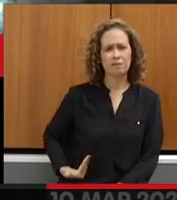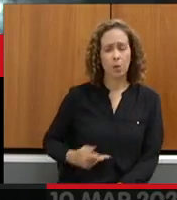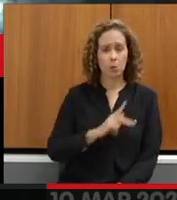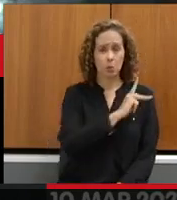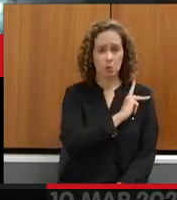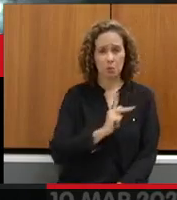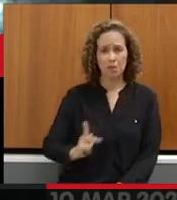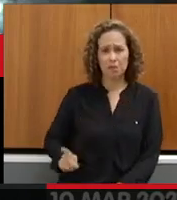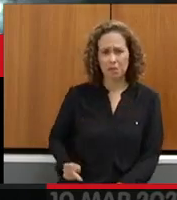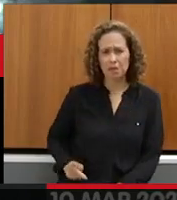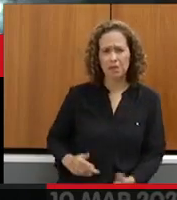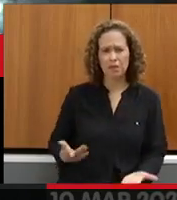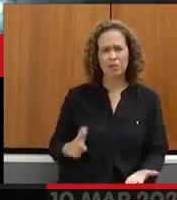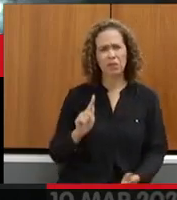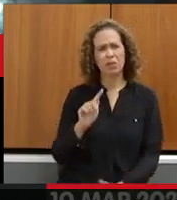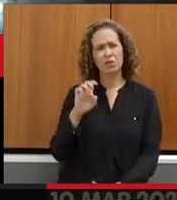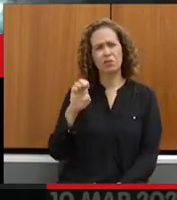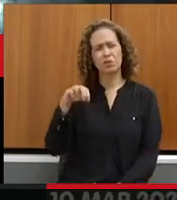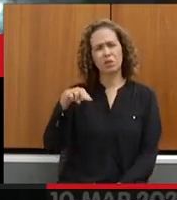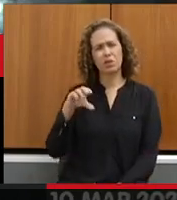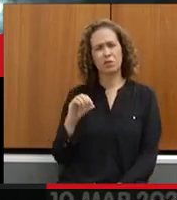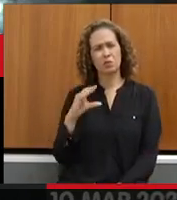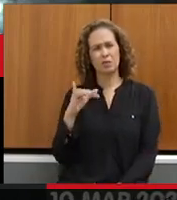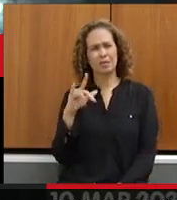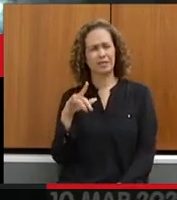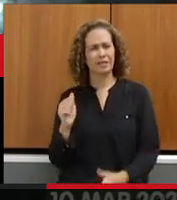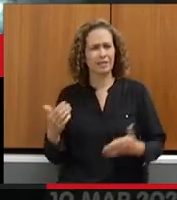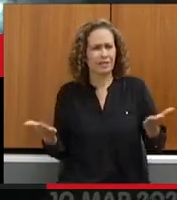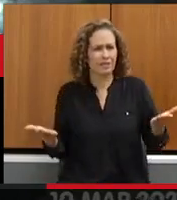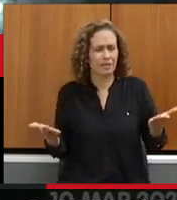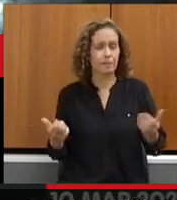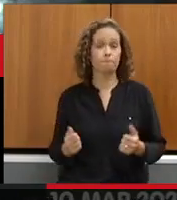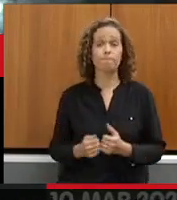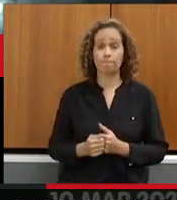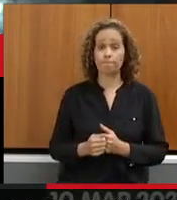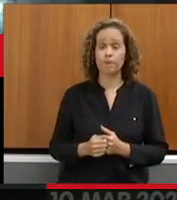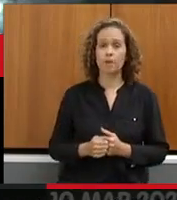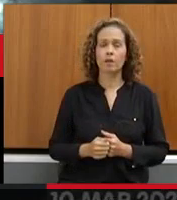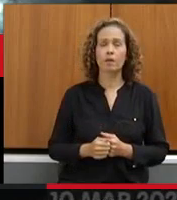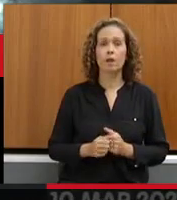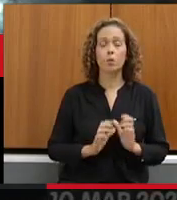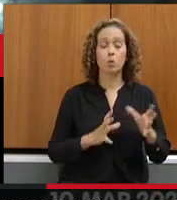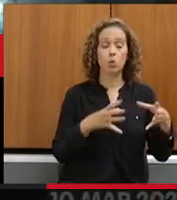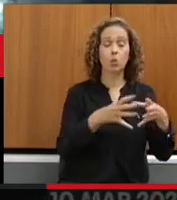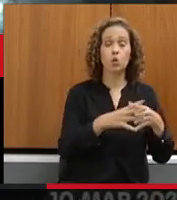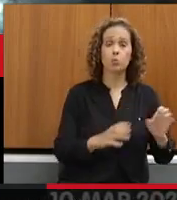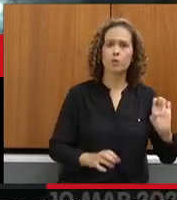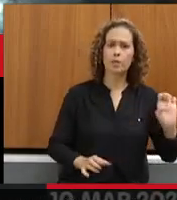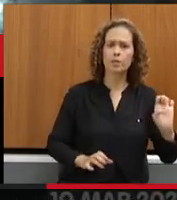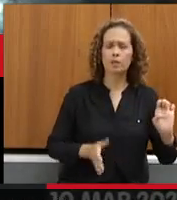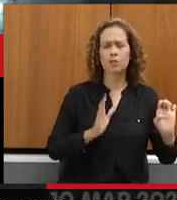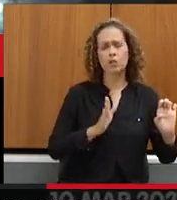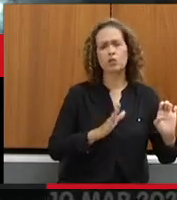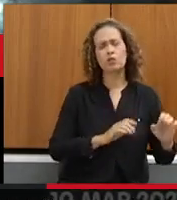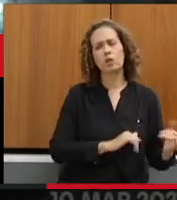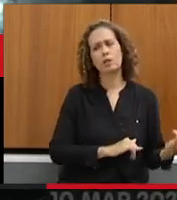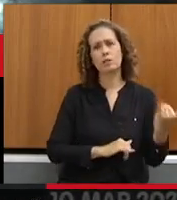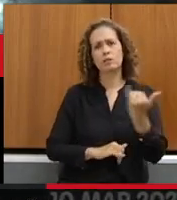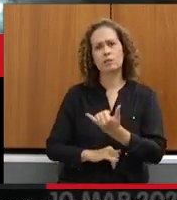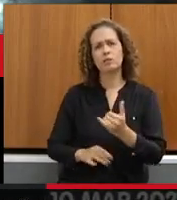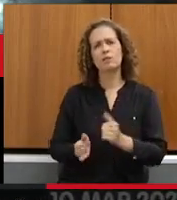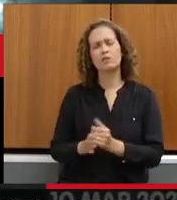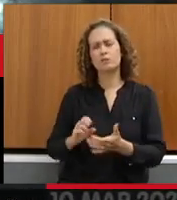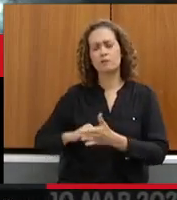aplica quando se ataca o Supremo e só se aplica quando você é direita porque o pessoal disse que ia já falou inclusive fechar o Supremo Tribunal Federal e